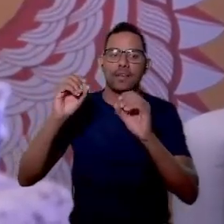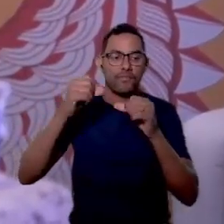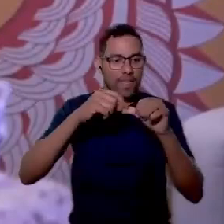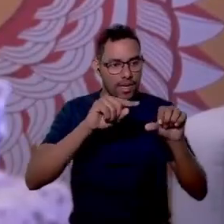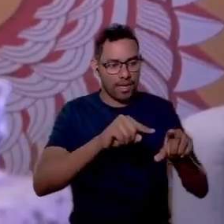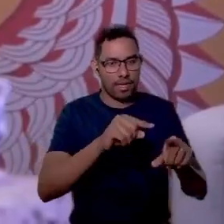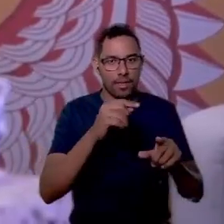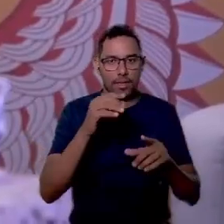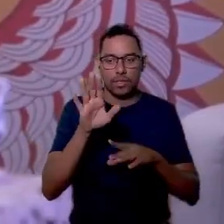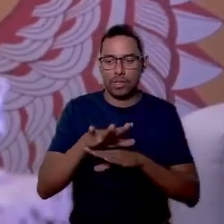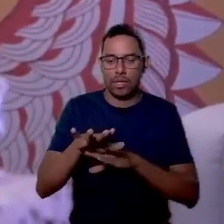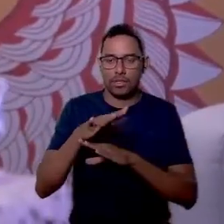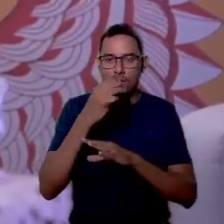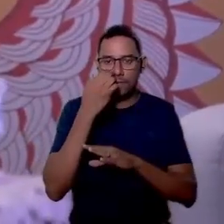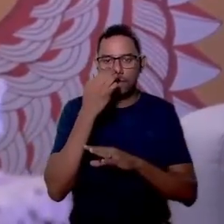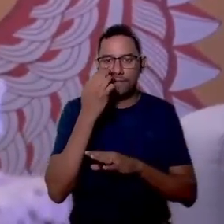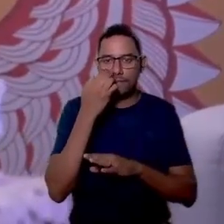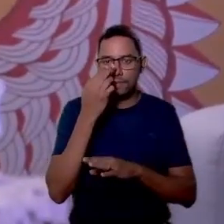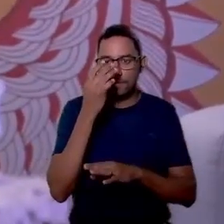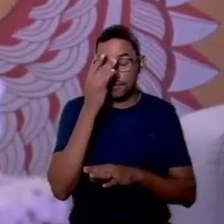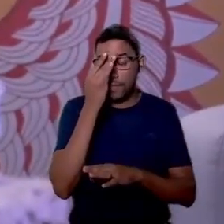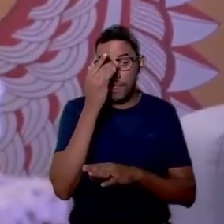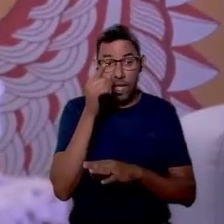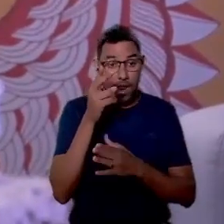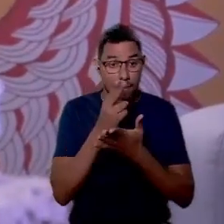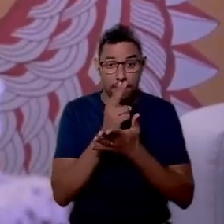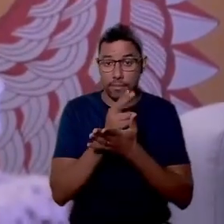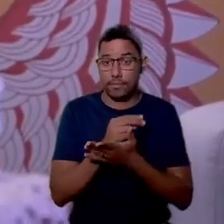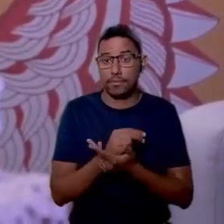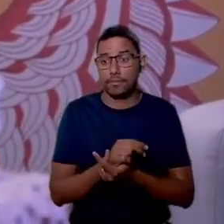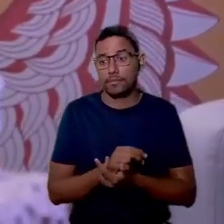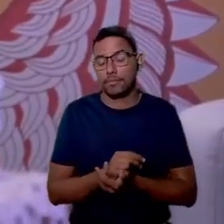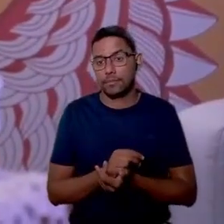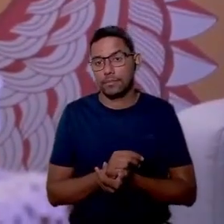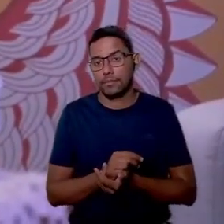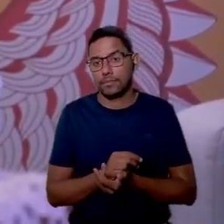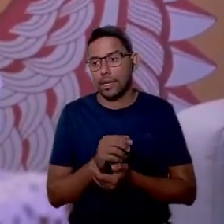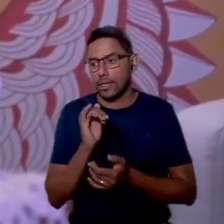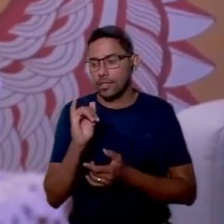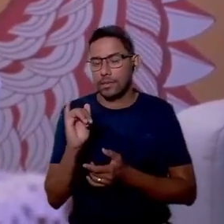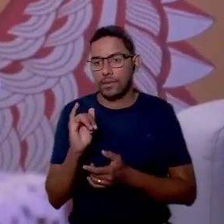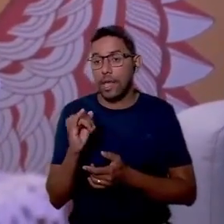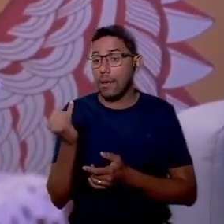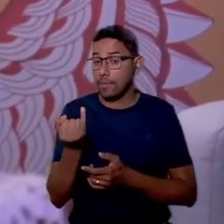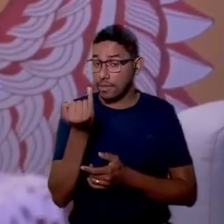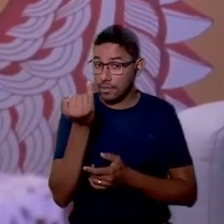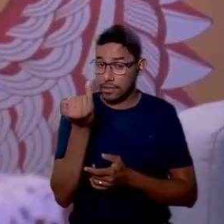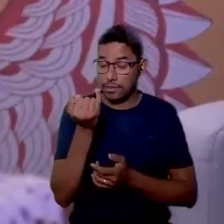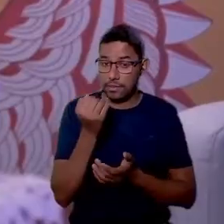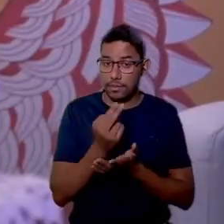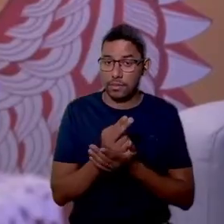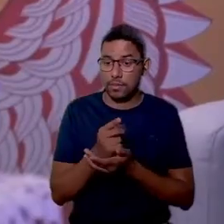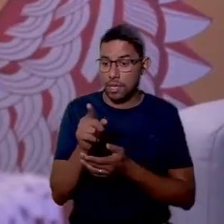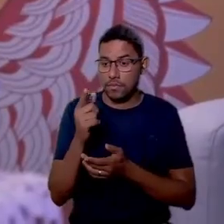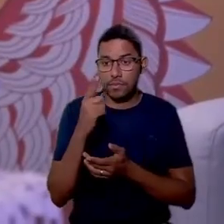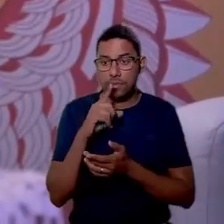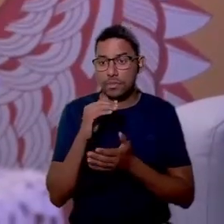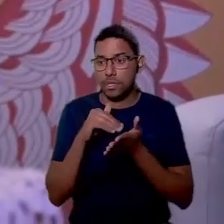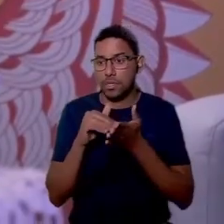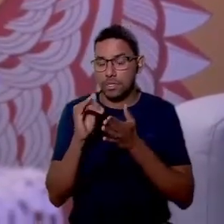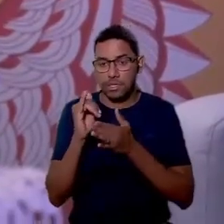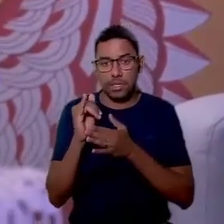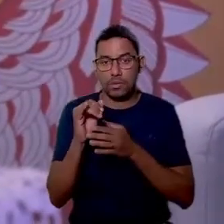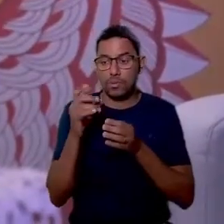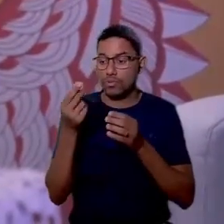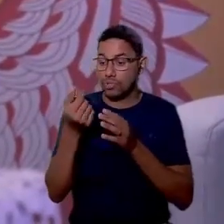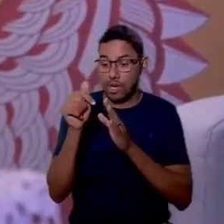deixe aqui, na região? E aí ele mesmo se retratou e disse, olha, disse para os outros, isso é muito importante, o que o secretário está dizendo, vamos